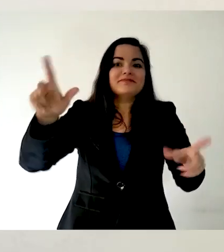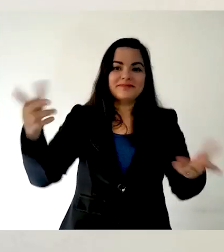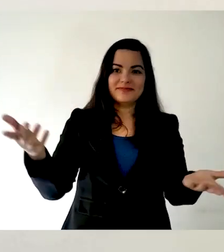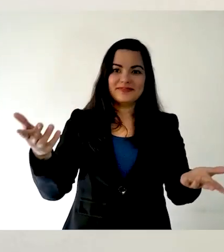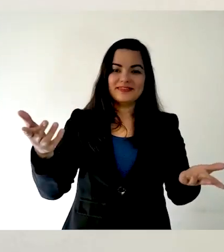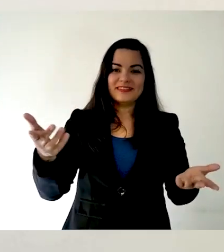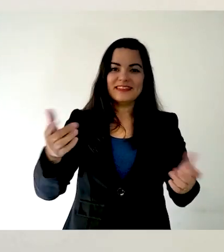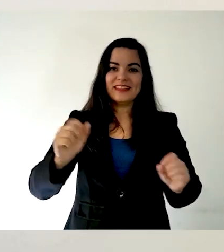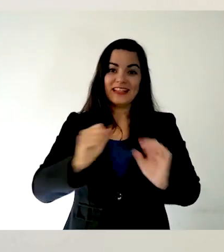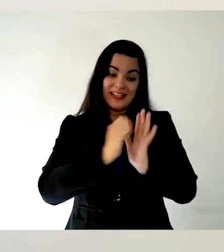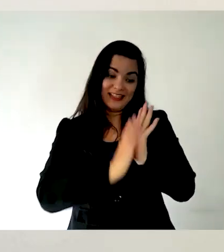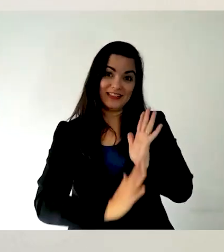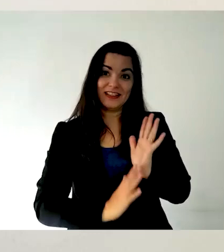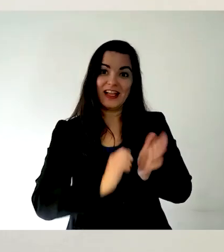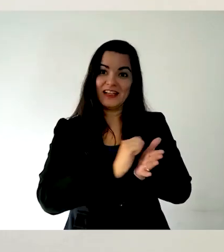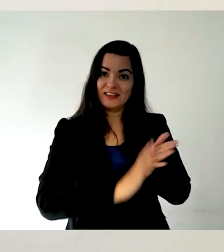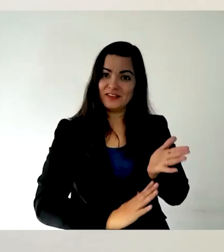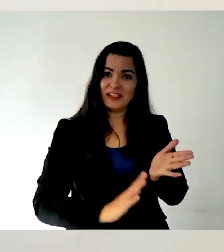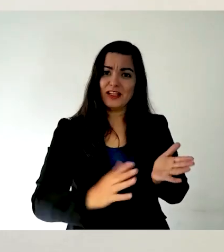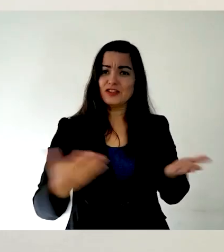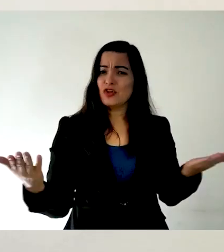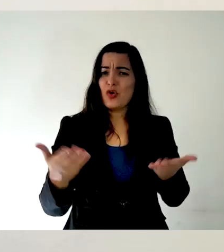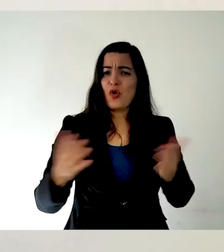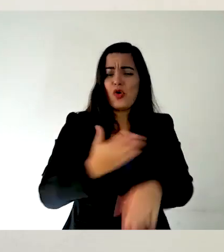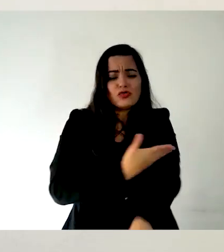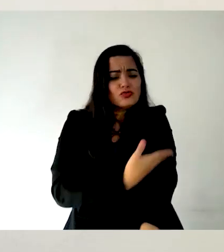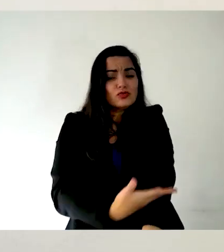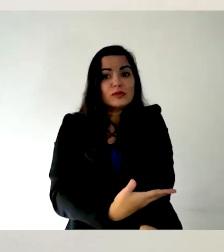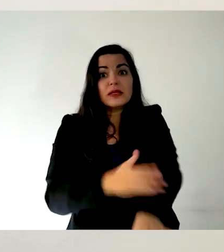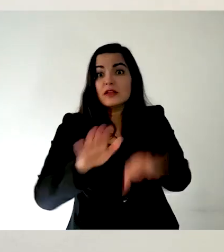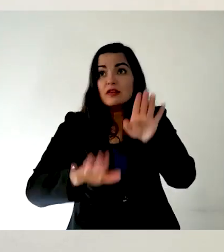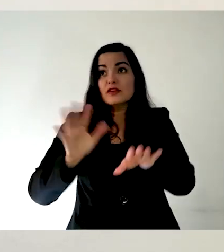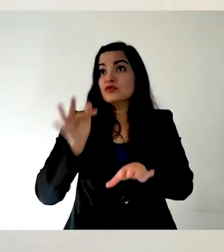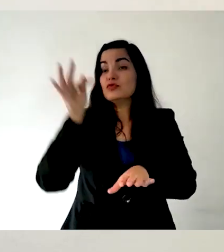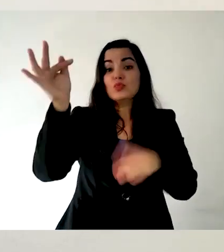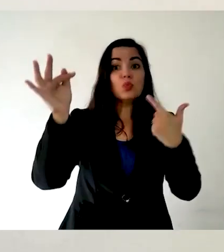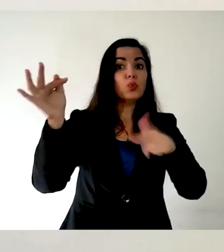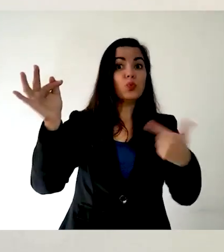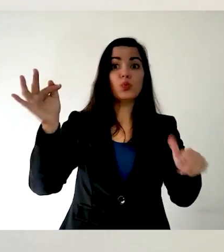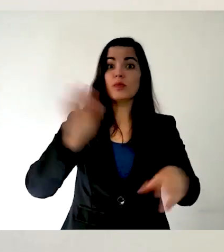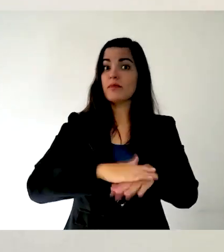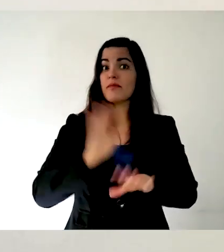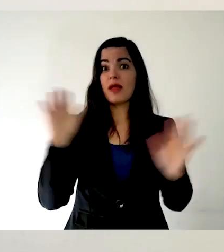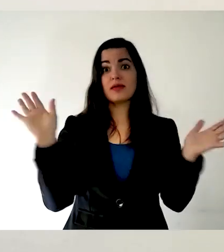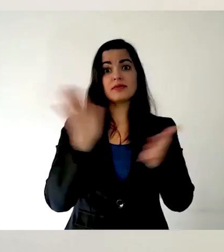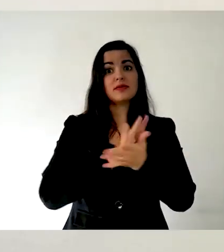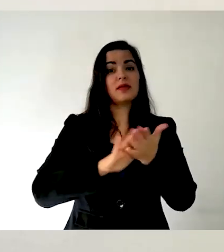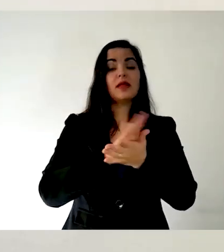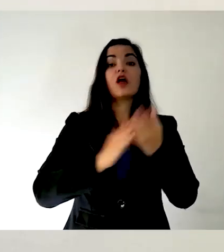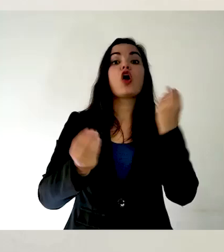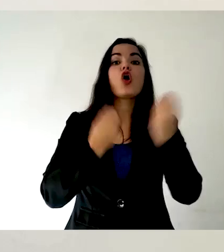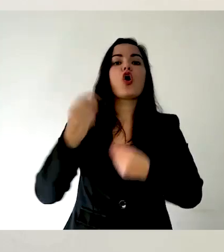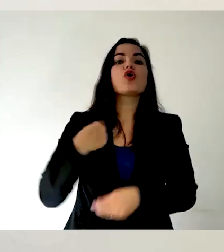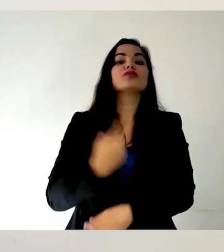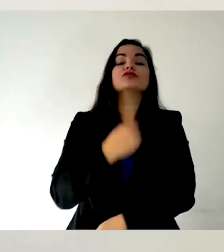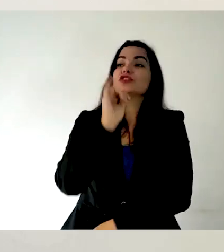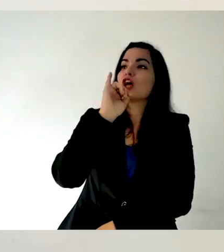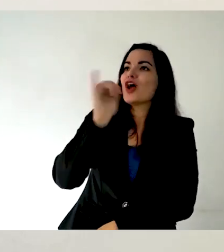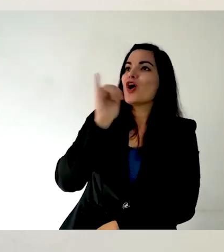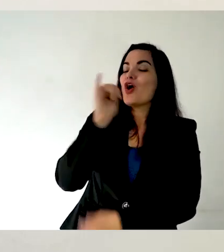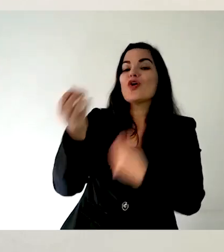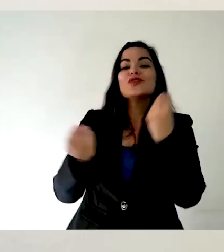certas atividades que são comuns hoje, elas não existam mais. Então, como que a gente contaria ou o que